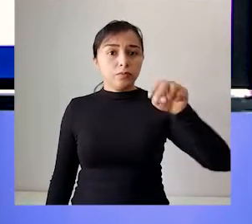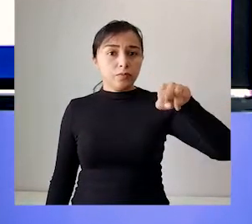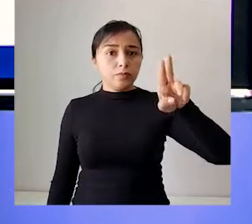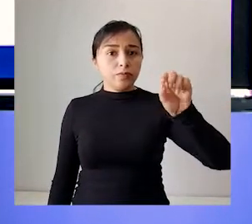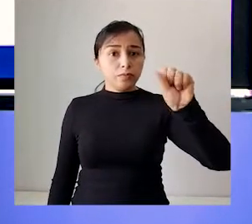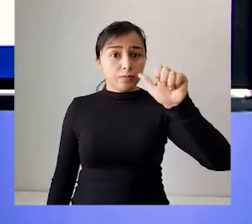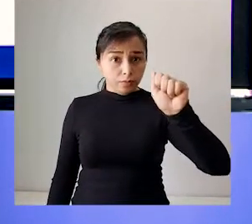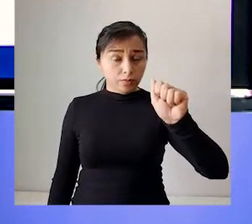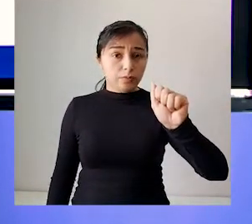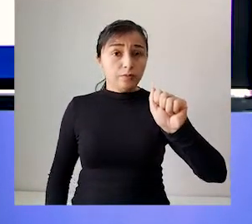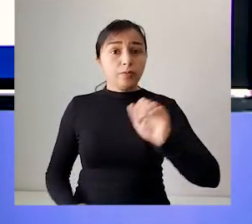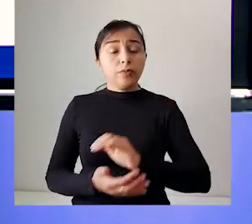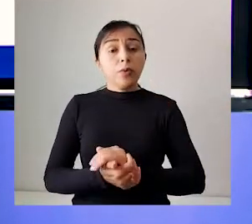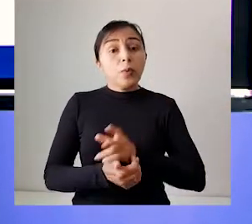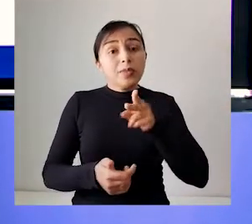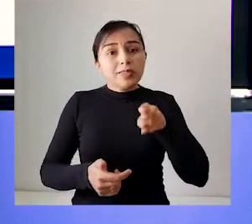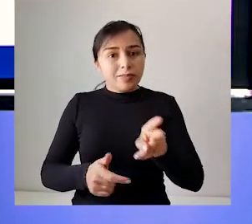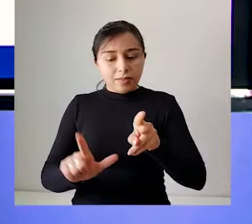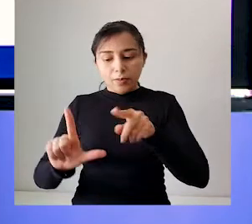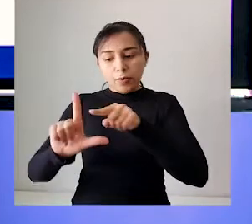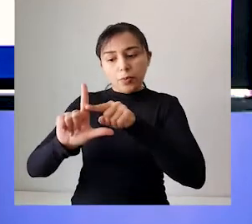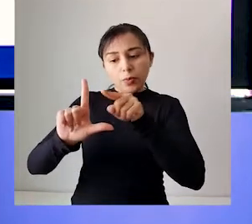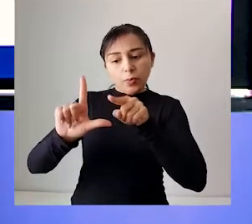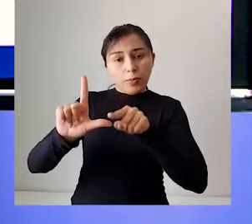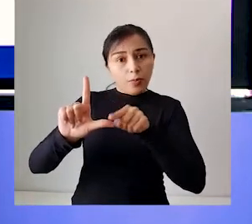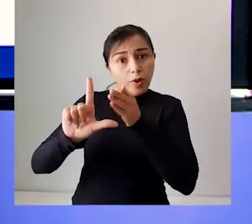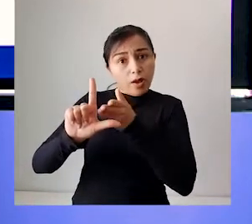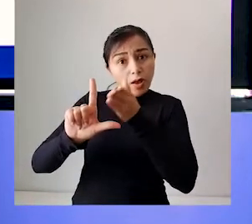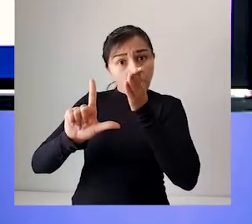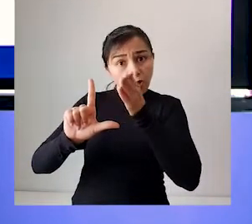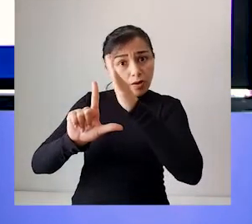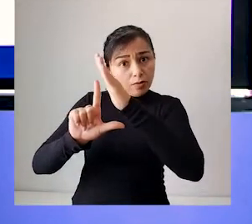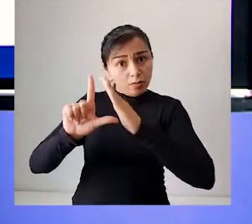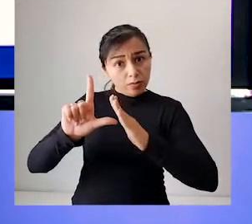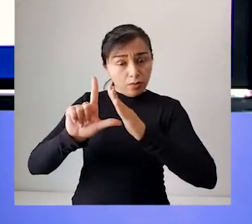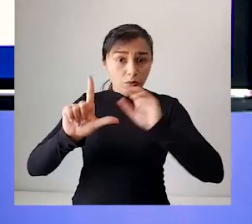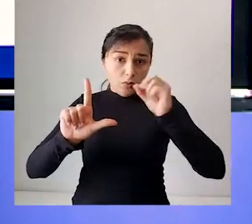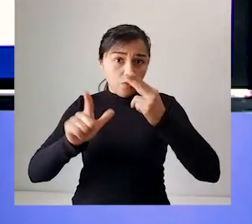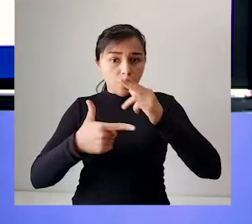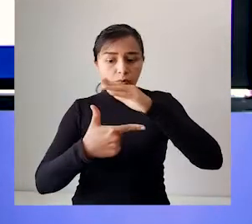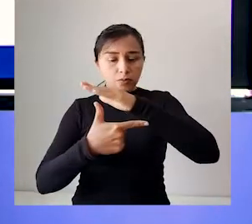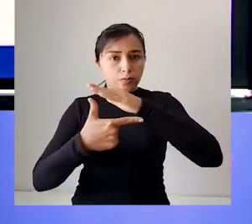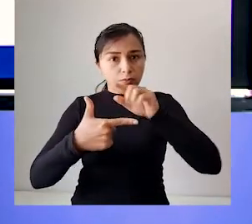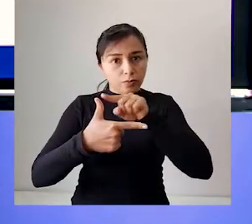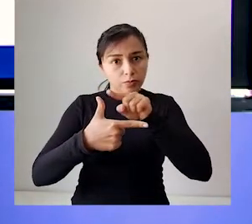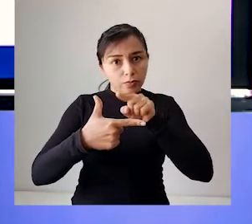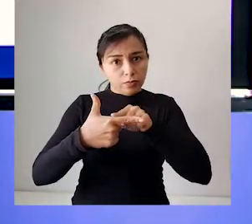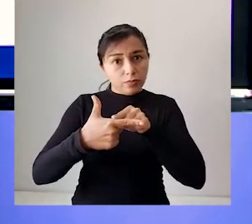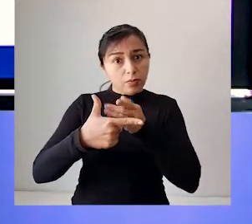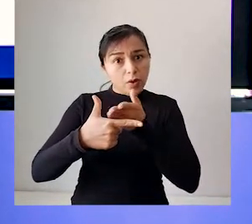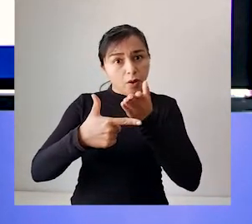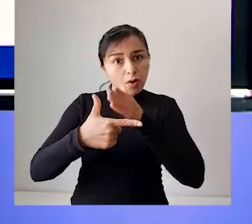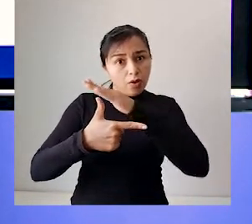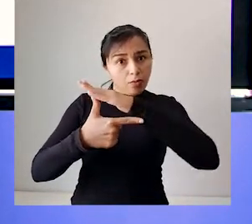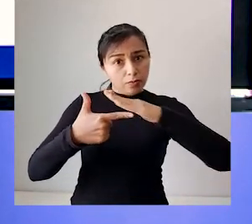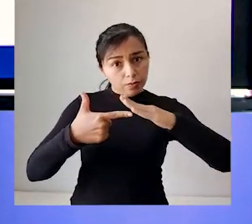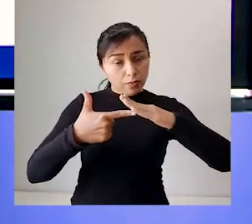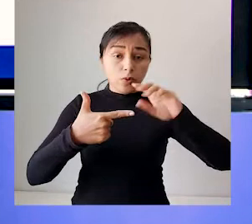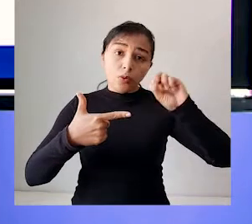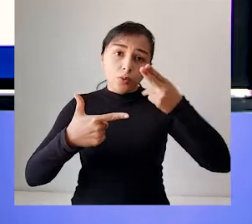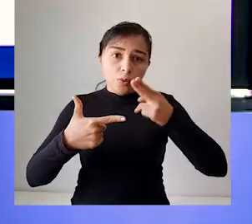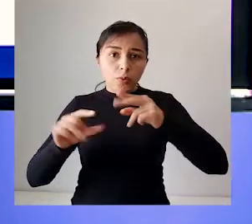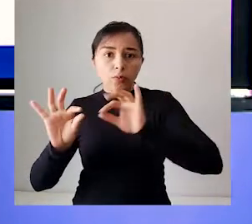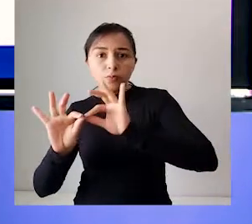reto vai ser sempre o maior lado, que é a hipotenusa. Então, nesse lado BC, como ele é nosso